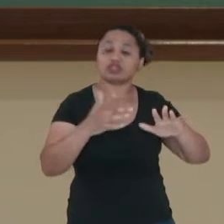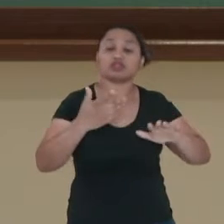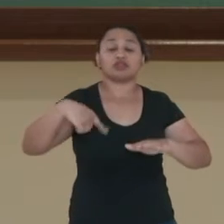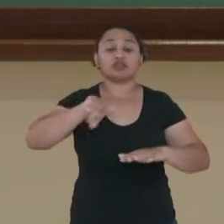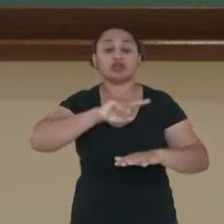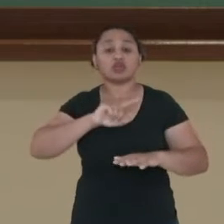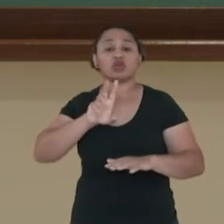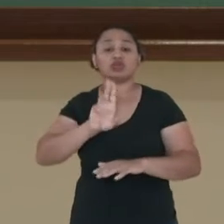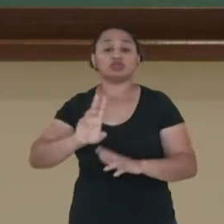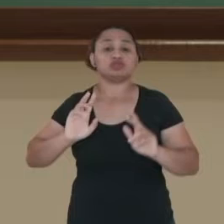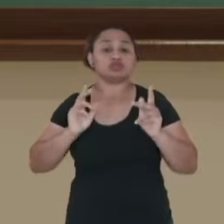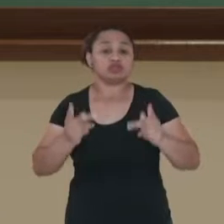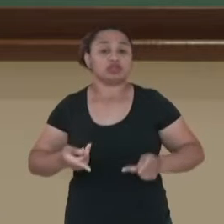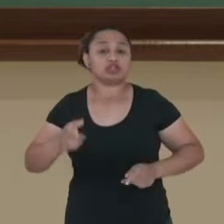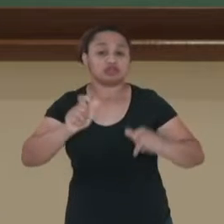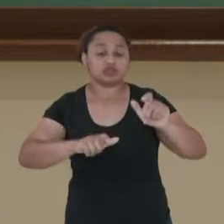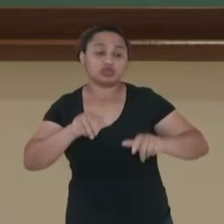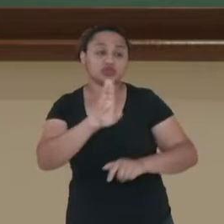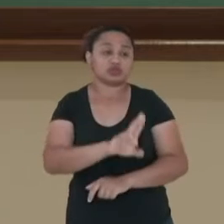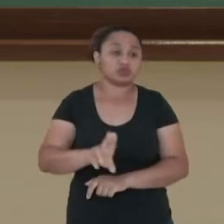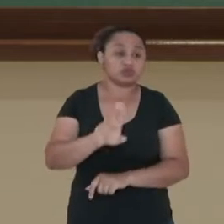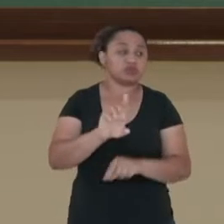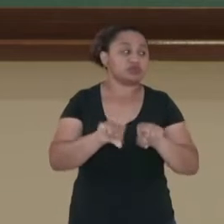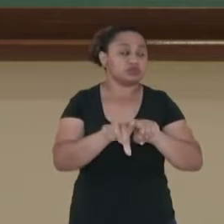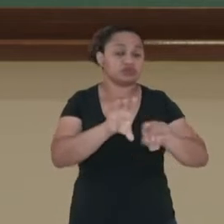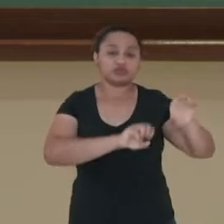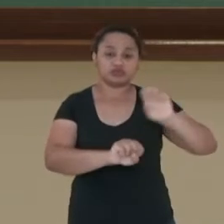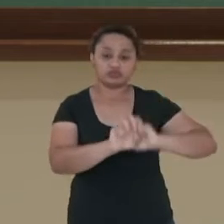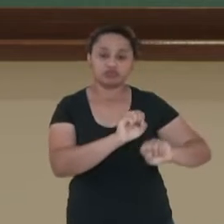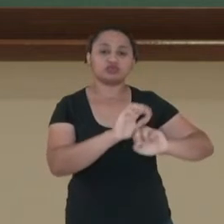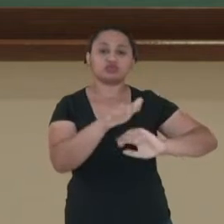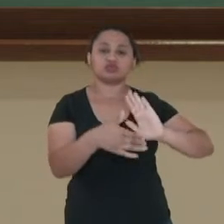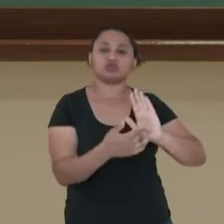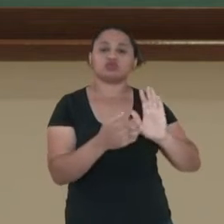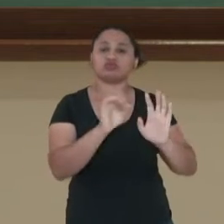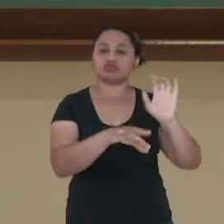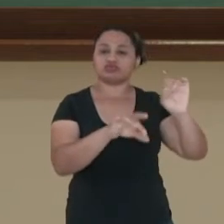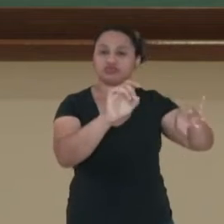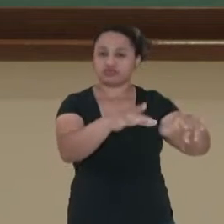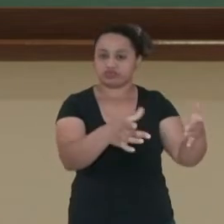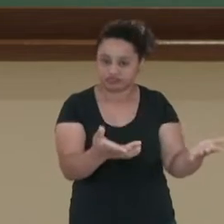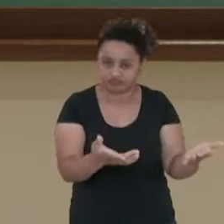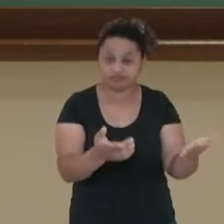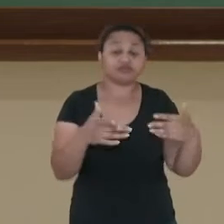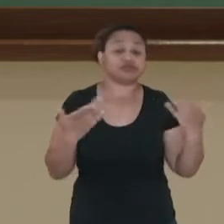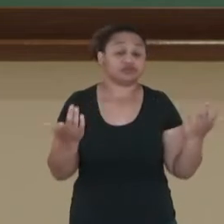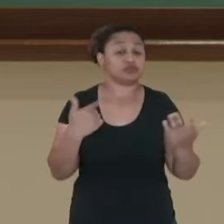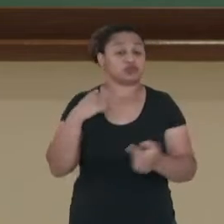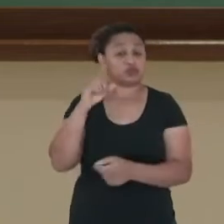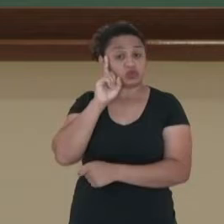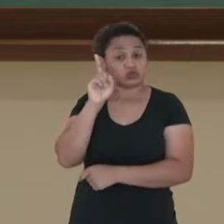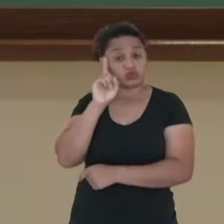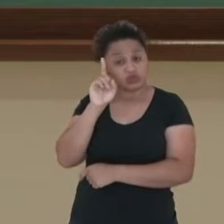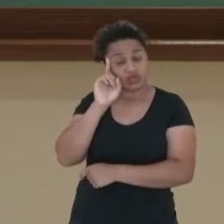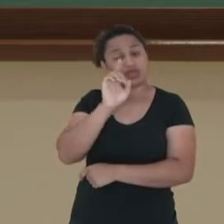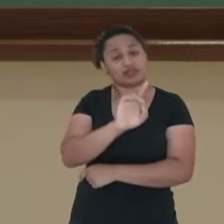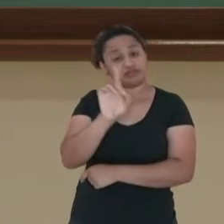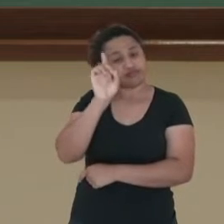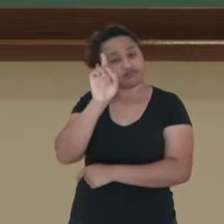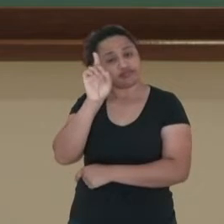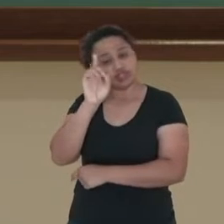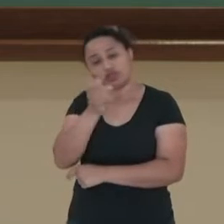absorver esses resíduos todos, né? Então pense, diariamente quanto que um ser humano, né,